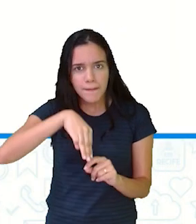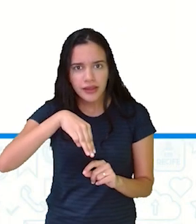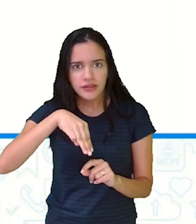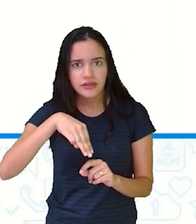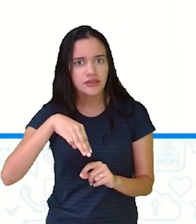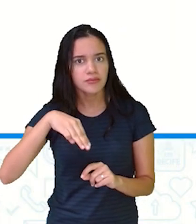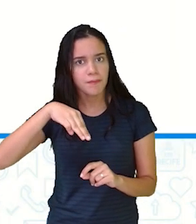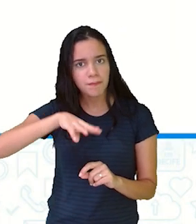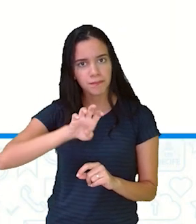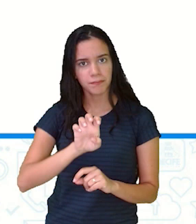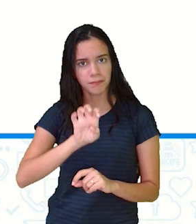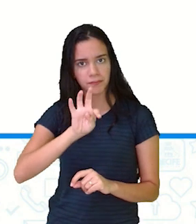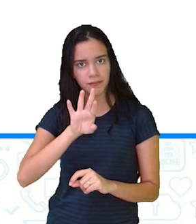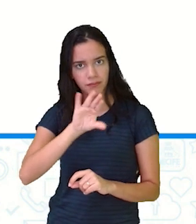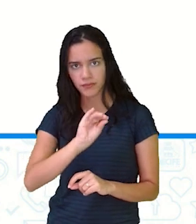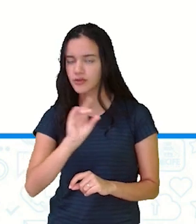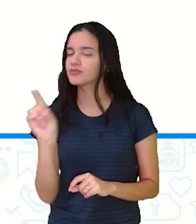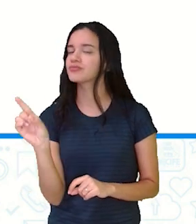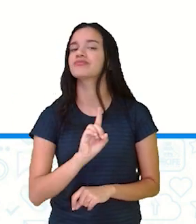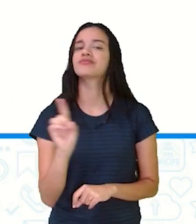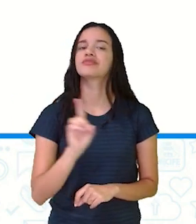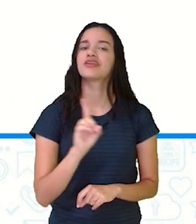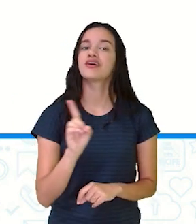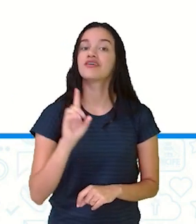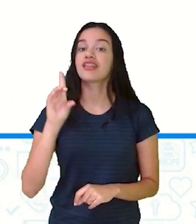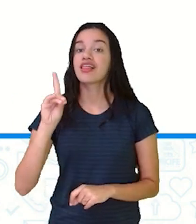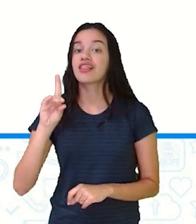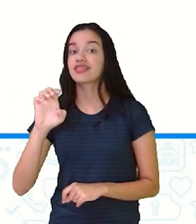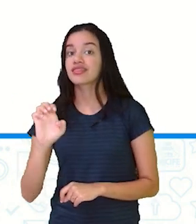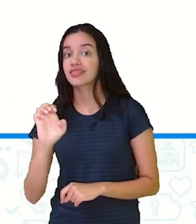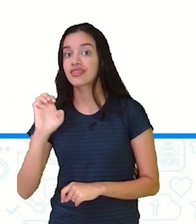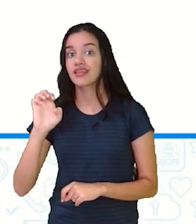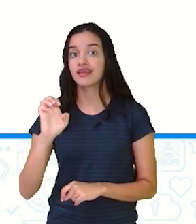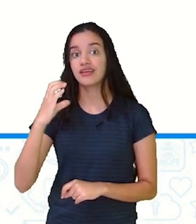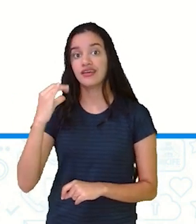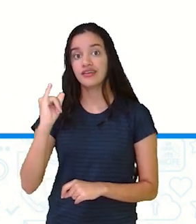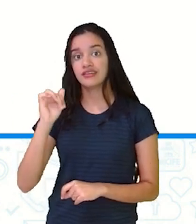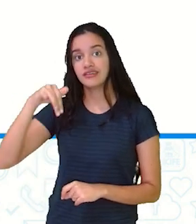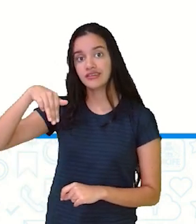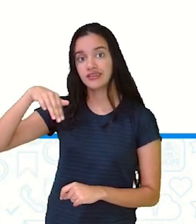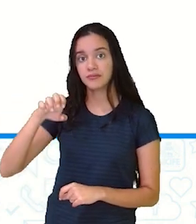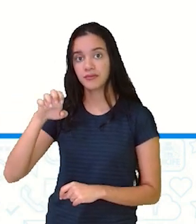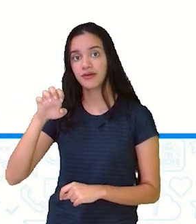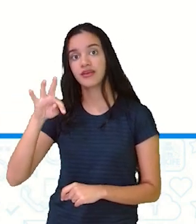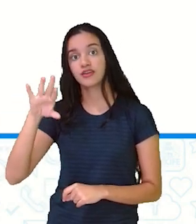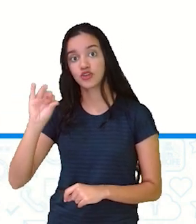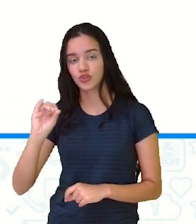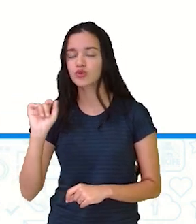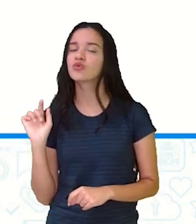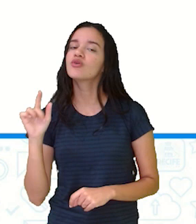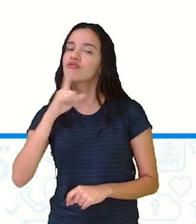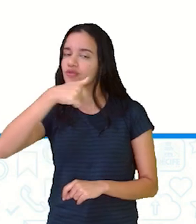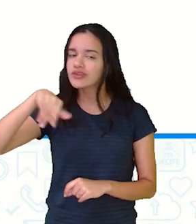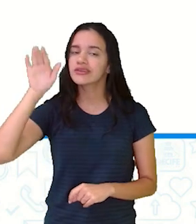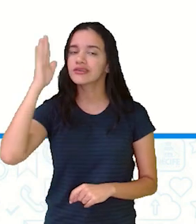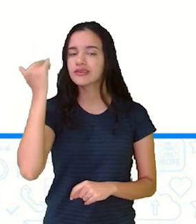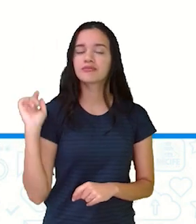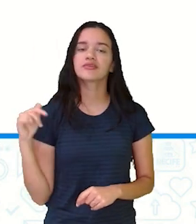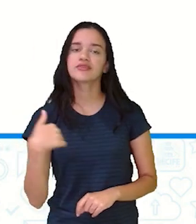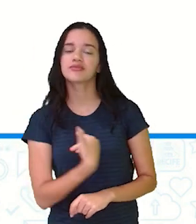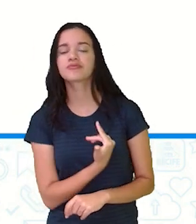ser decímetro. Porque ele está aqui em decímetro. Decímetro cúbico. Porque você sabe que a gente está falando